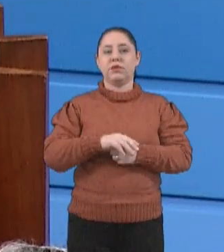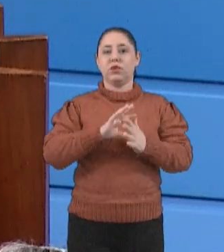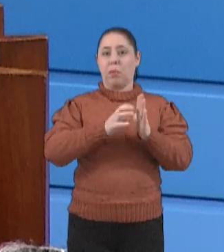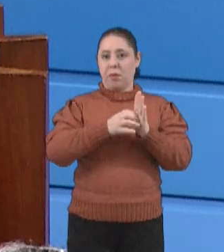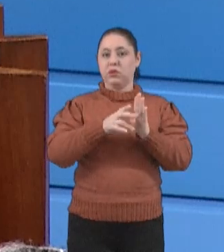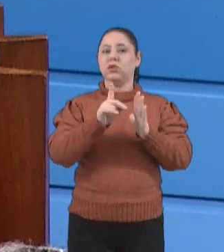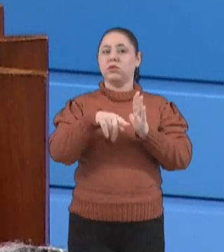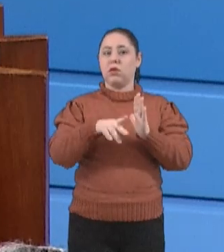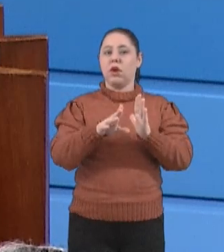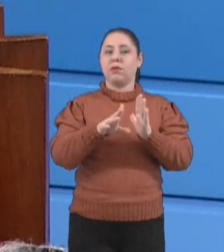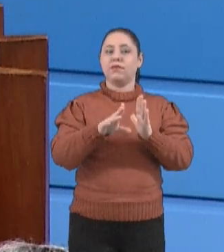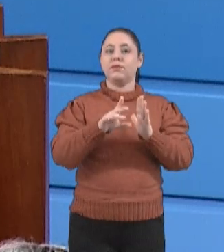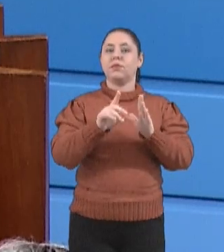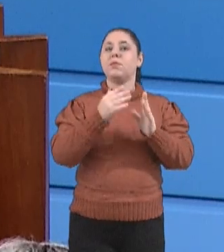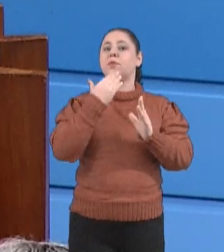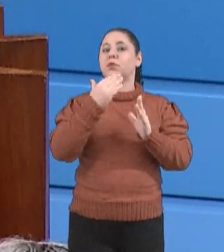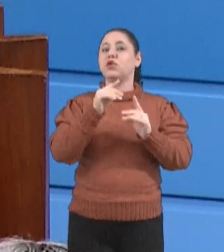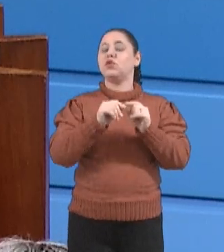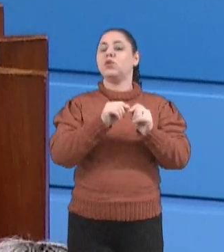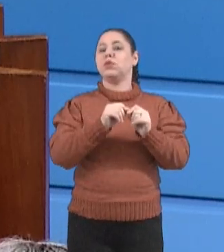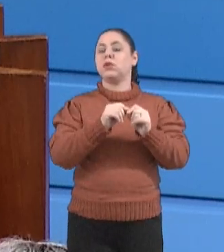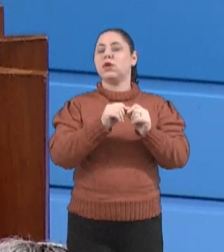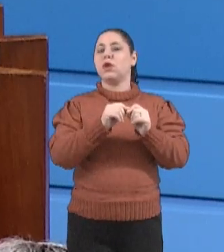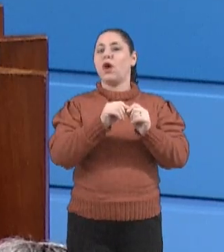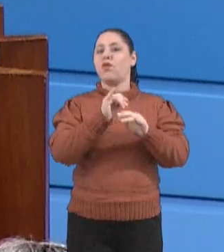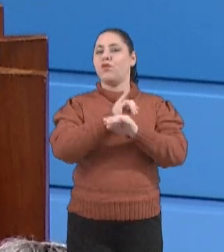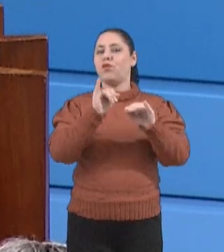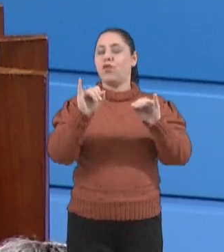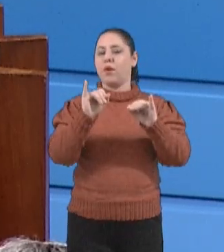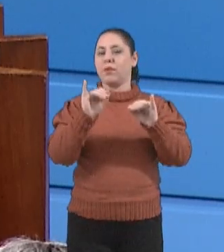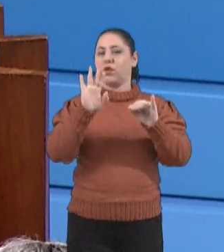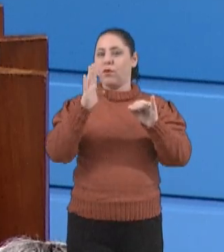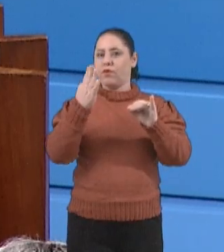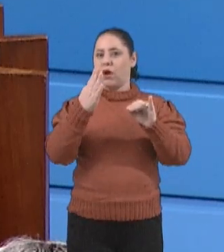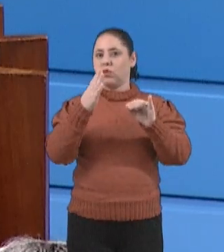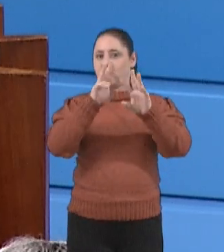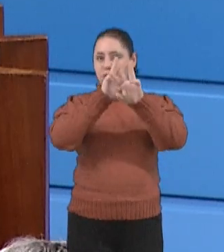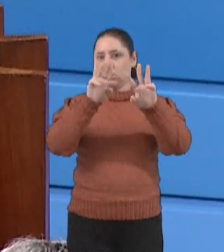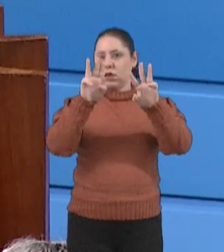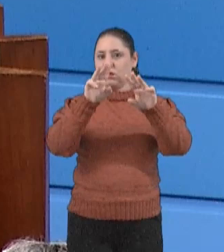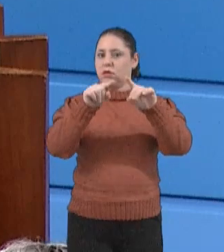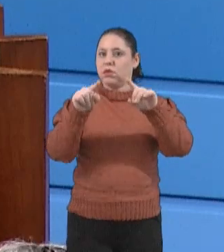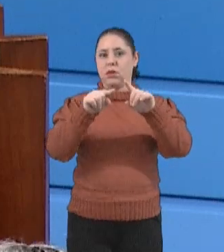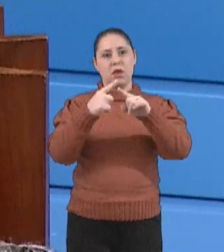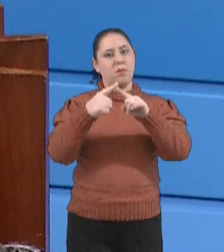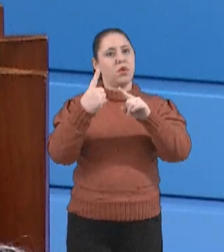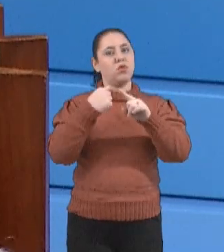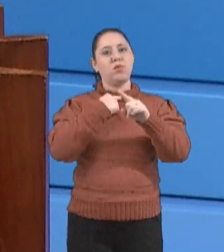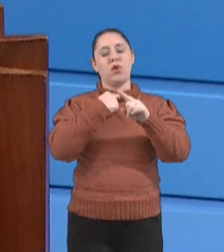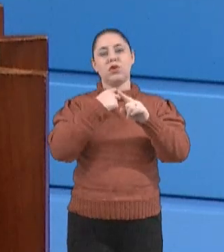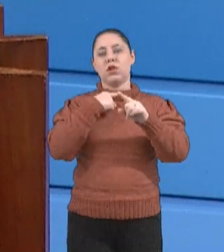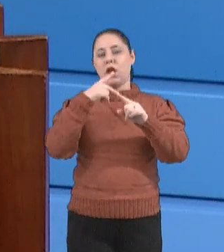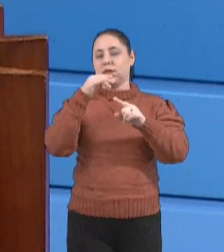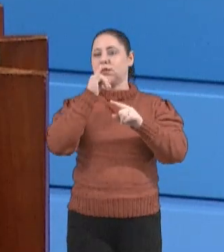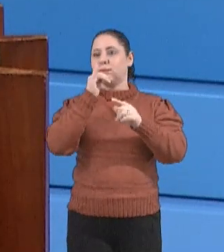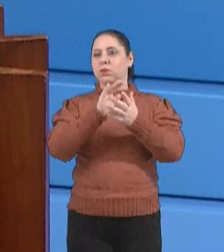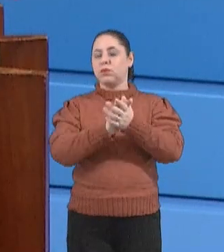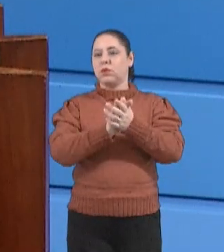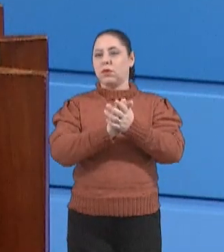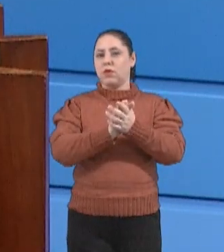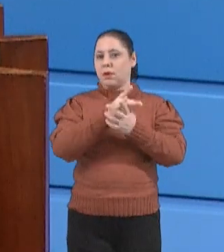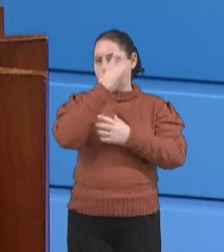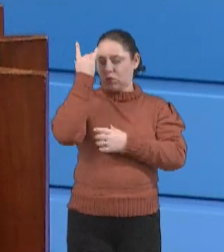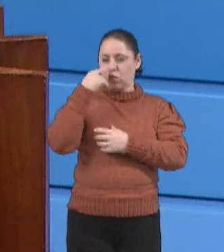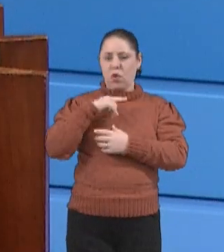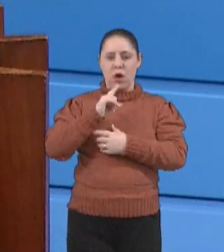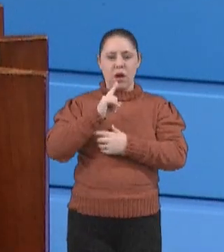partido, ela pediu que as matérias fossem tiradas dos 2 sites, porque não poderia acusar